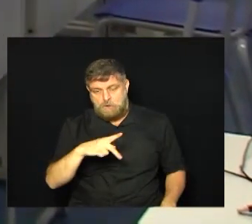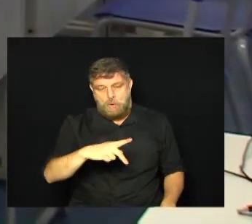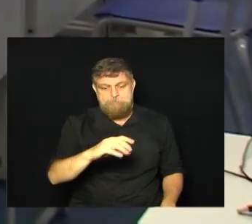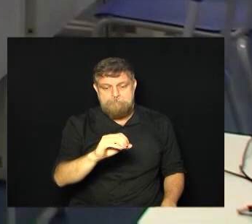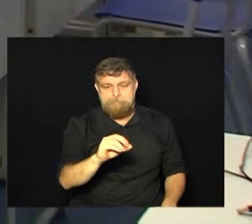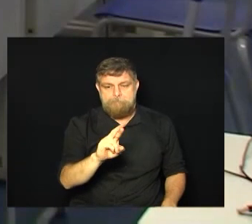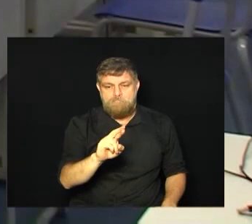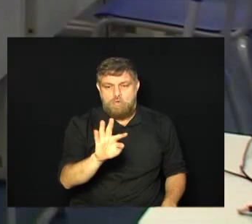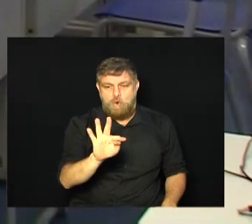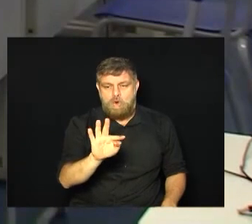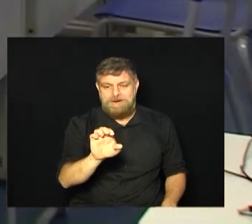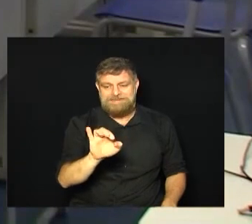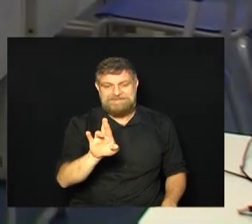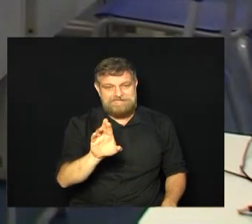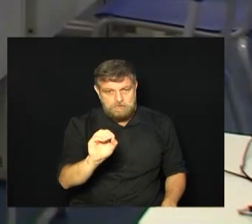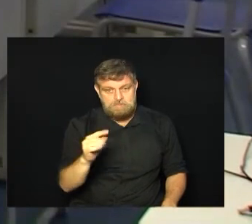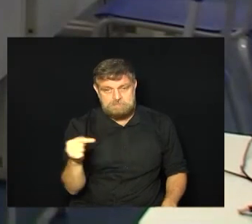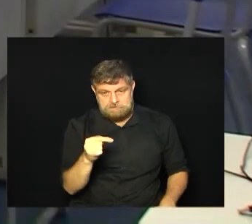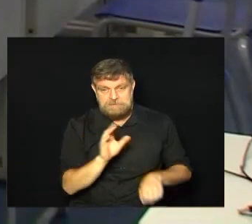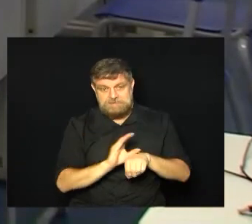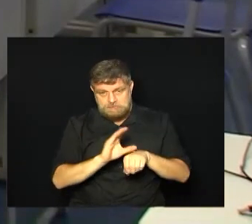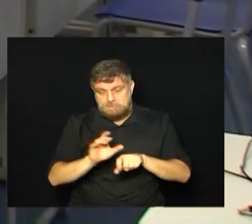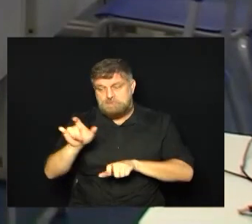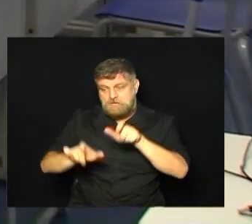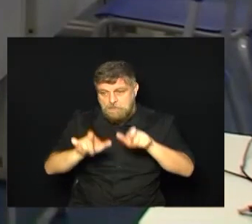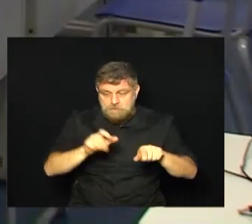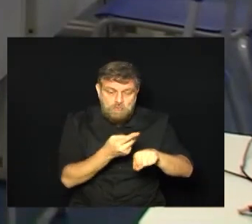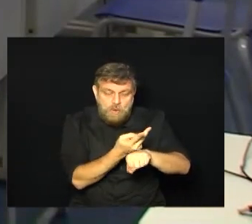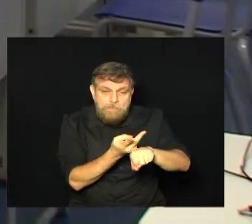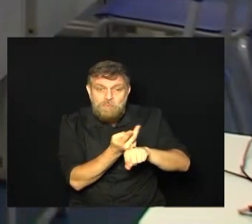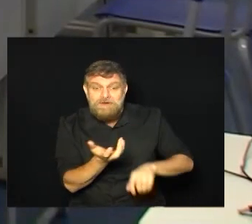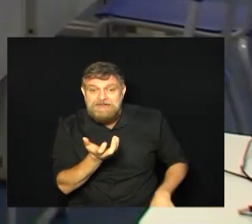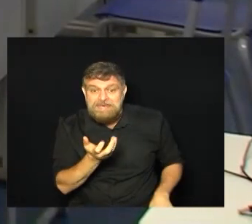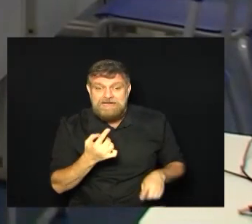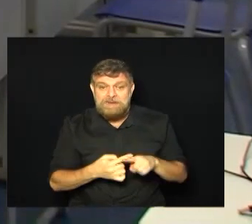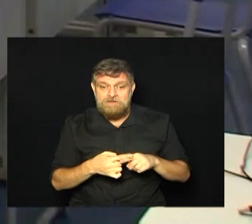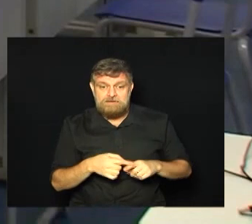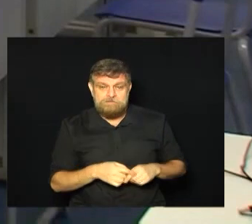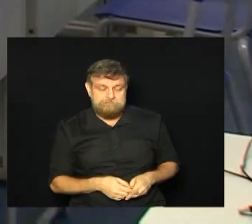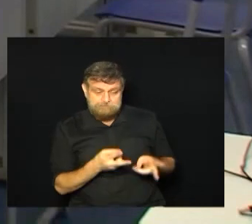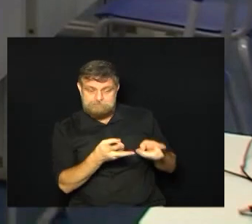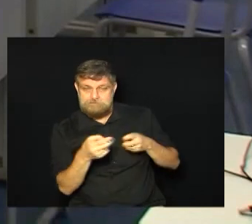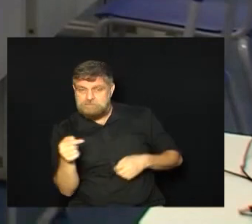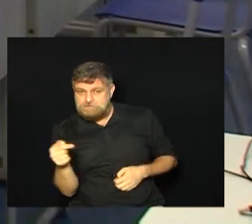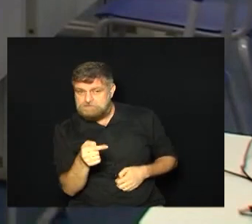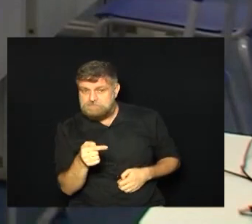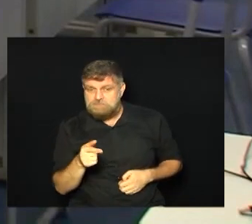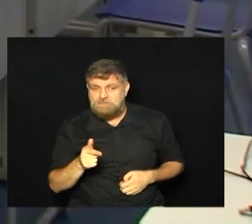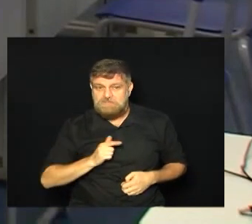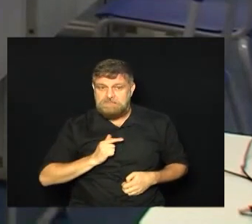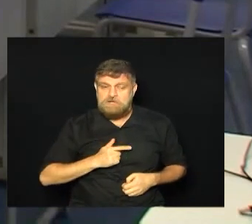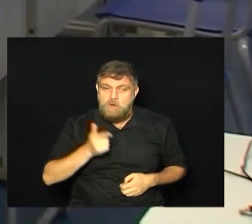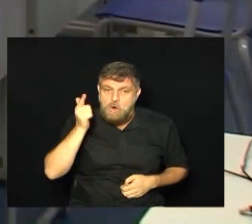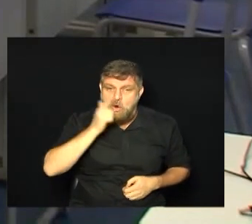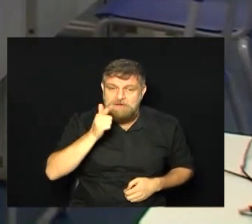Aqui. Sim, esses cursos o pessoal costuma procurar muito por eles enxergarem uma vista de